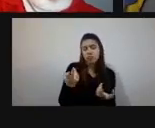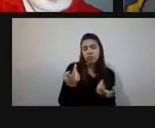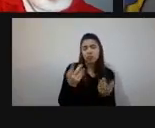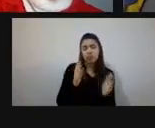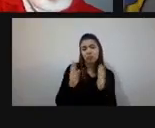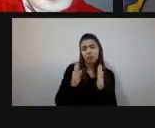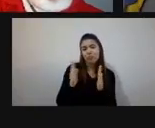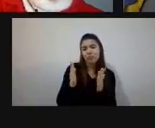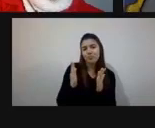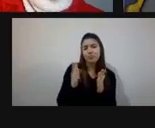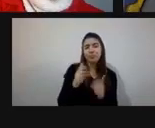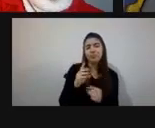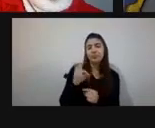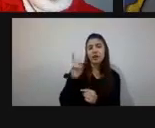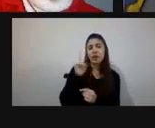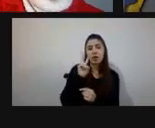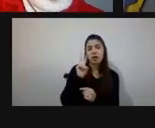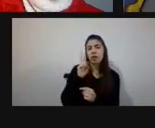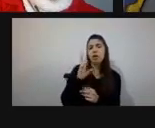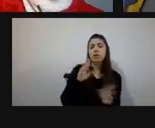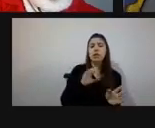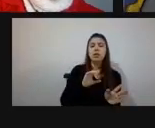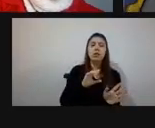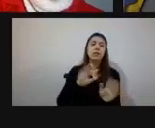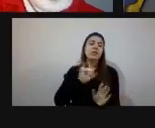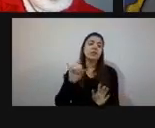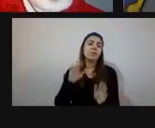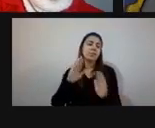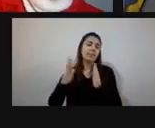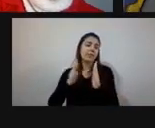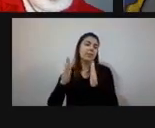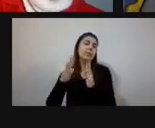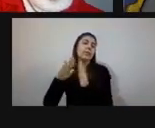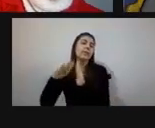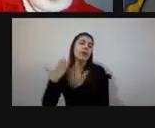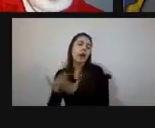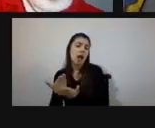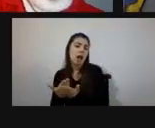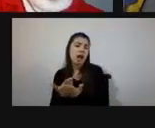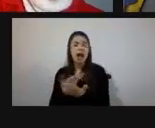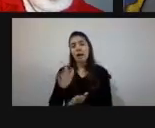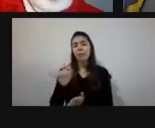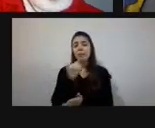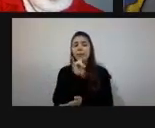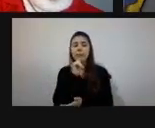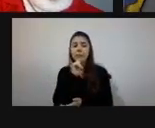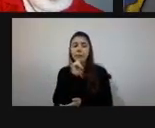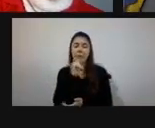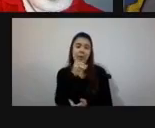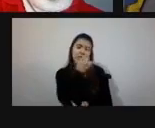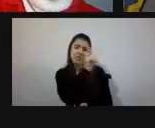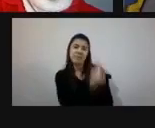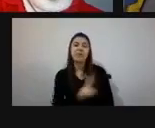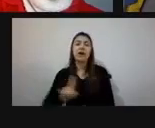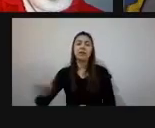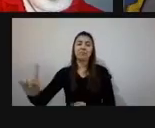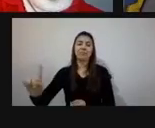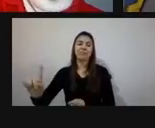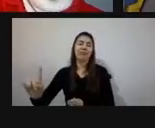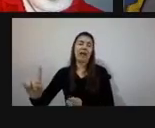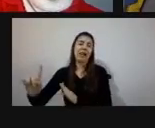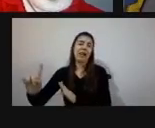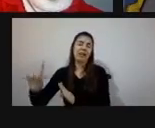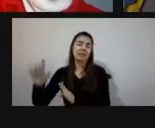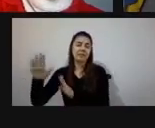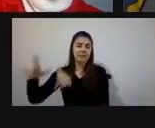ir na sala da diretora na hora do intervalo, porque daí ninguém vai na sala da diretora na hora do intervalo, às vezes nem para contar coisas mais simples. Porque vá